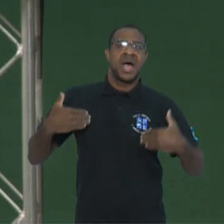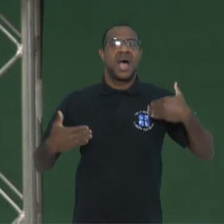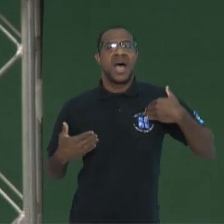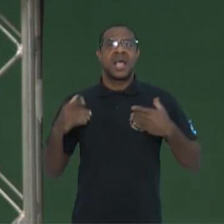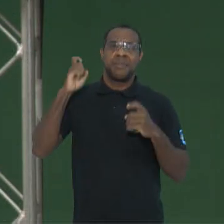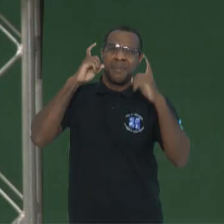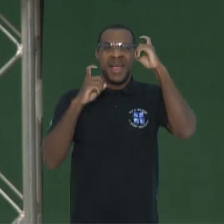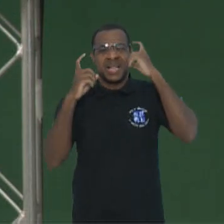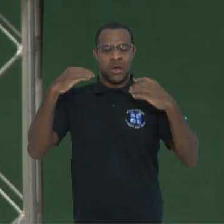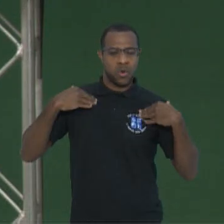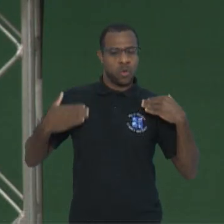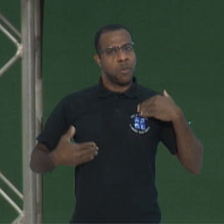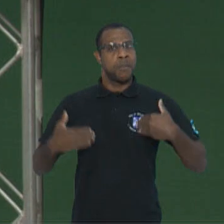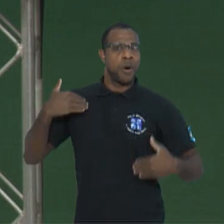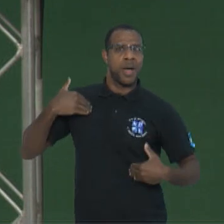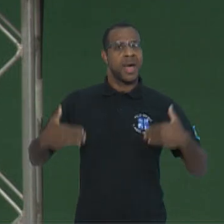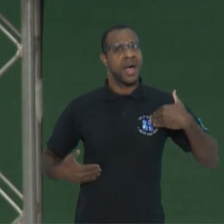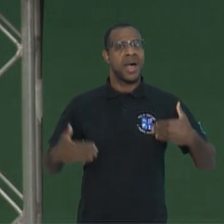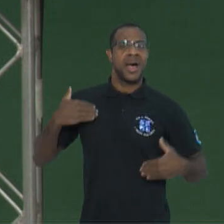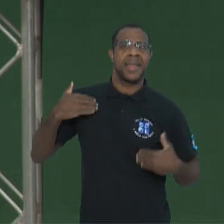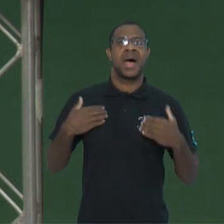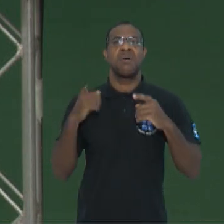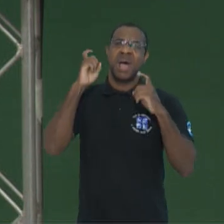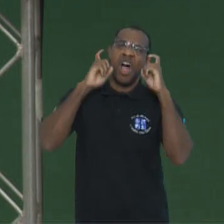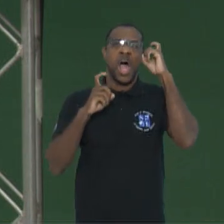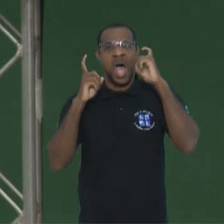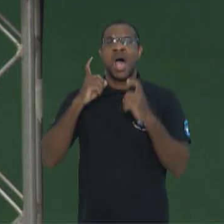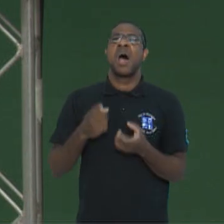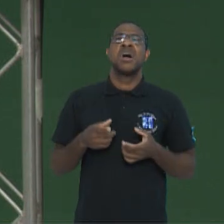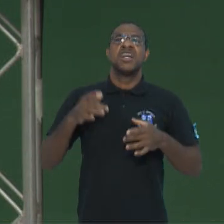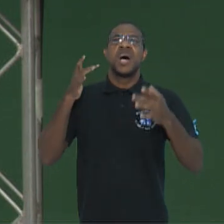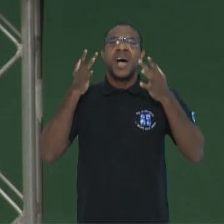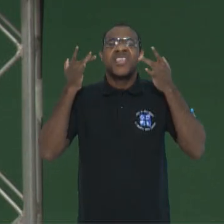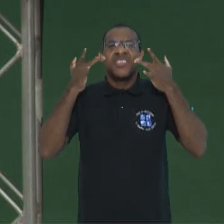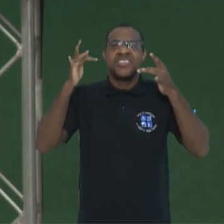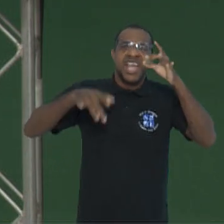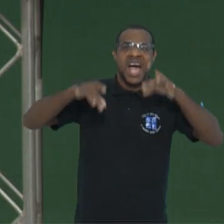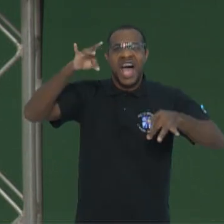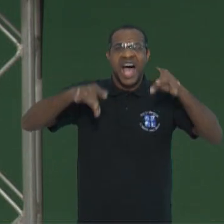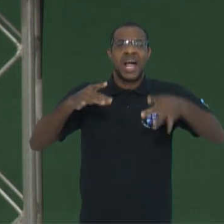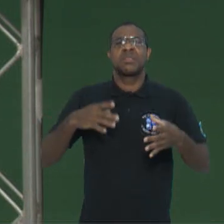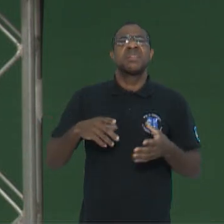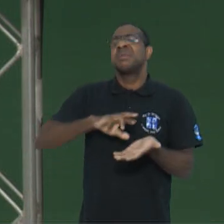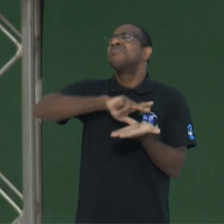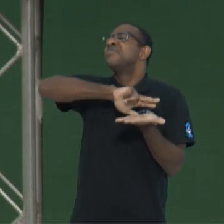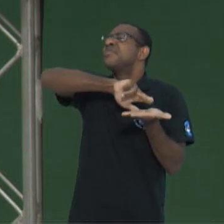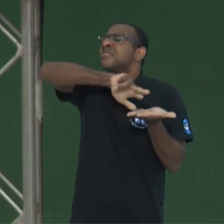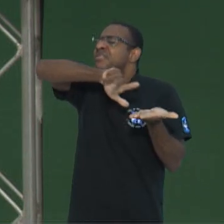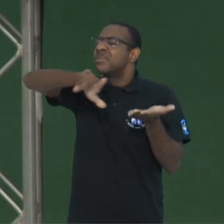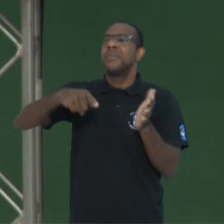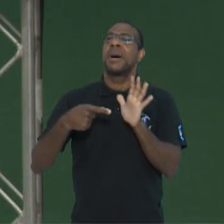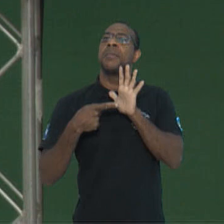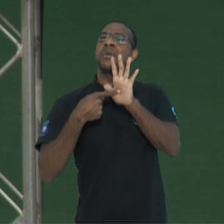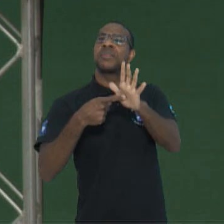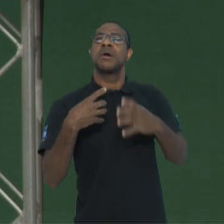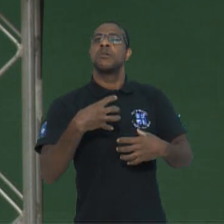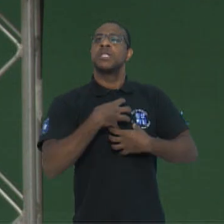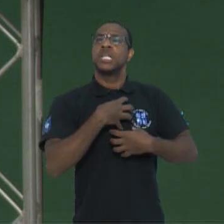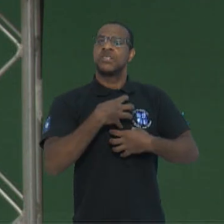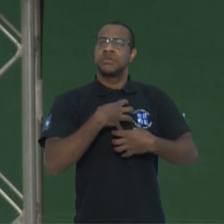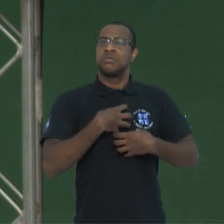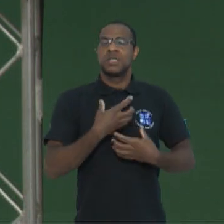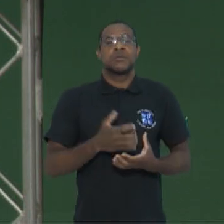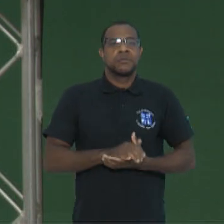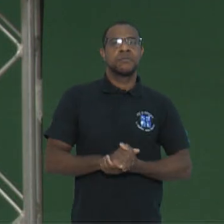enfim. Né? Dessa forma, você pode usar N possibilidades para poder demonstrar, para poder expressar os seus